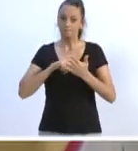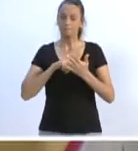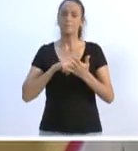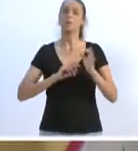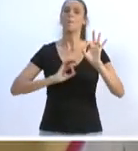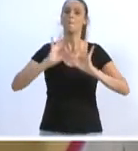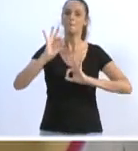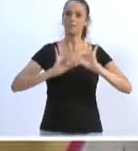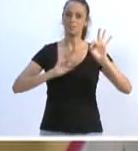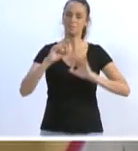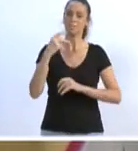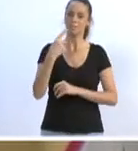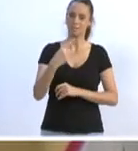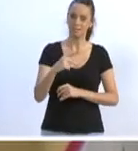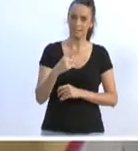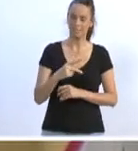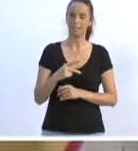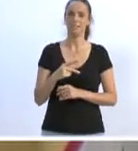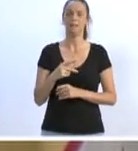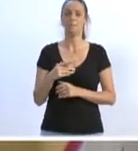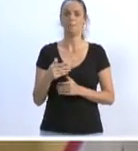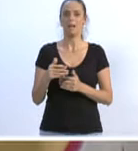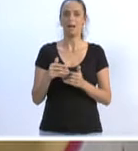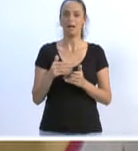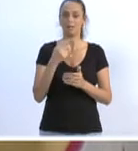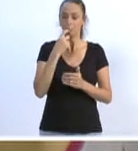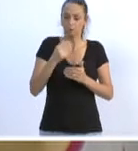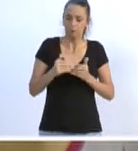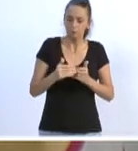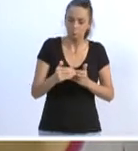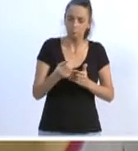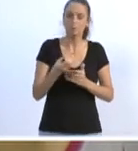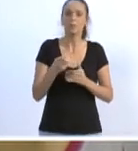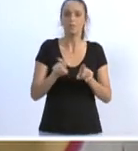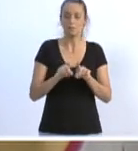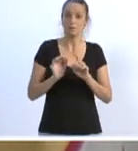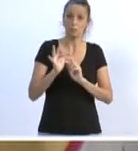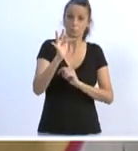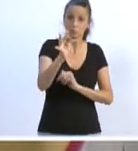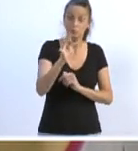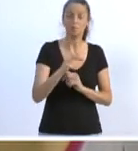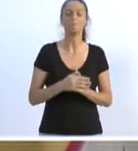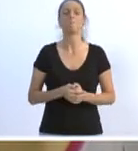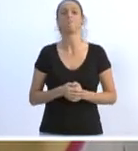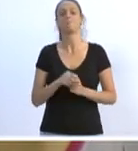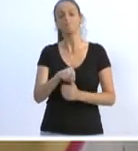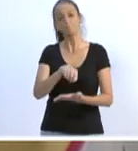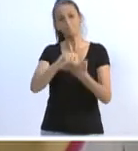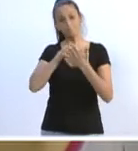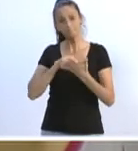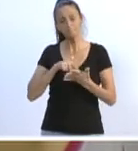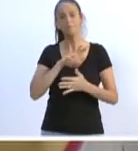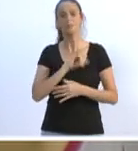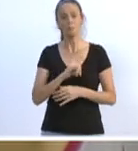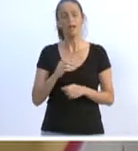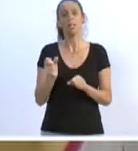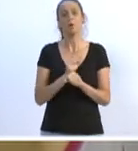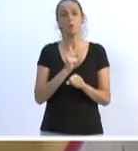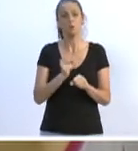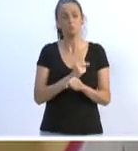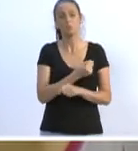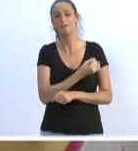a curto e médio prazo com relação ao abastecimento de água na cidade serão construídos vários reservatórios